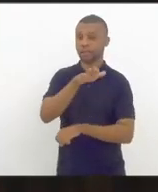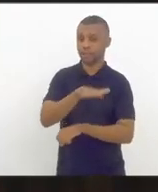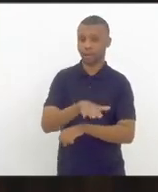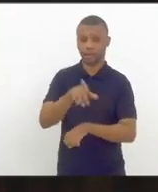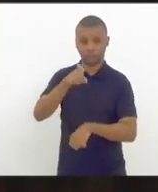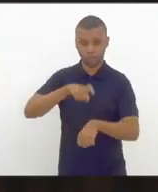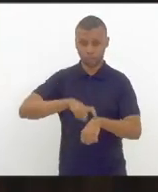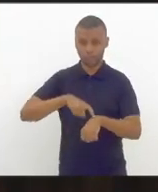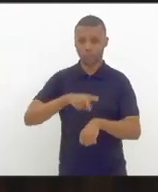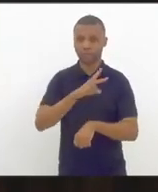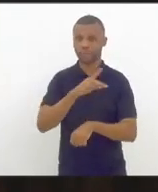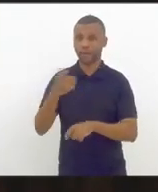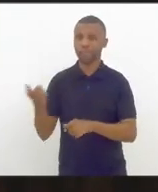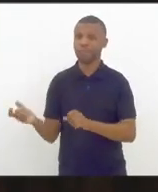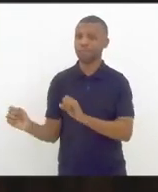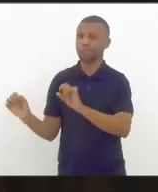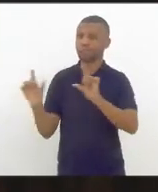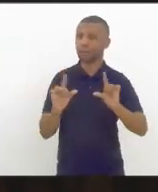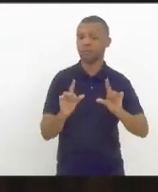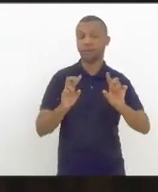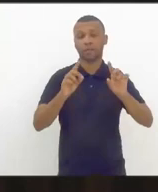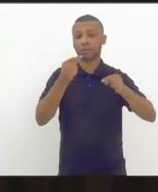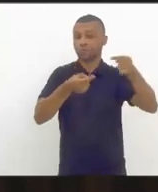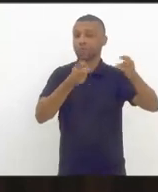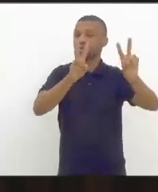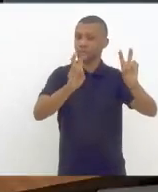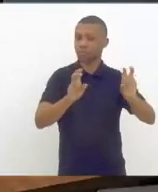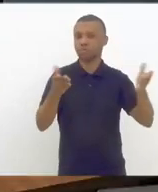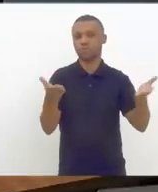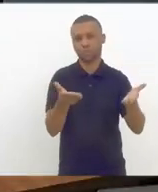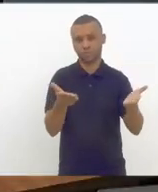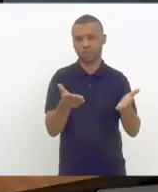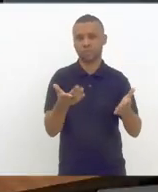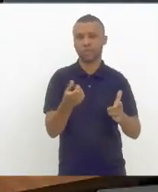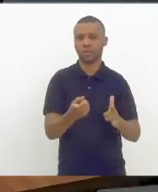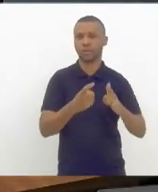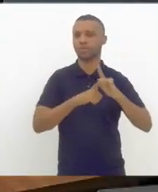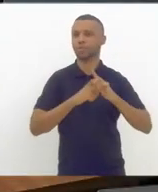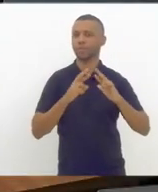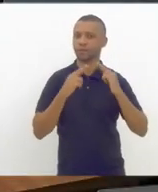retornaremos com a ordem do dia está suspensa a sessão